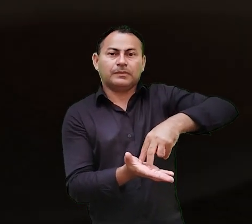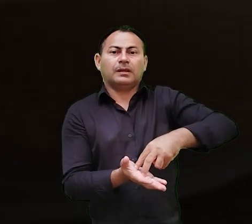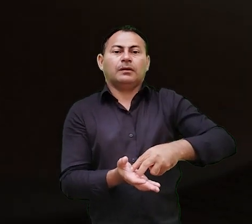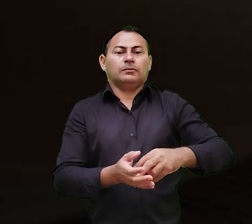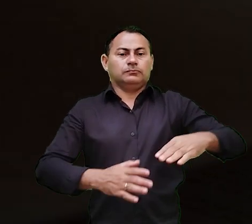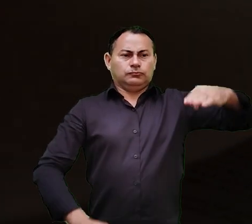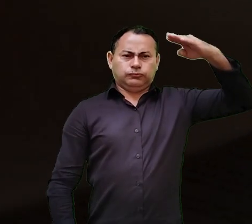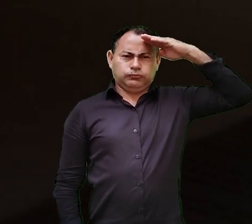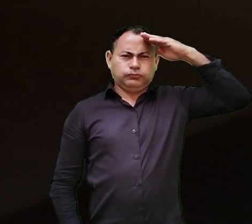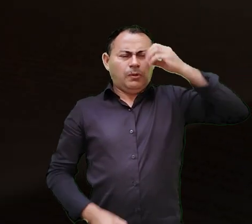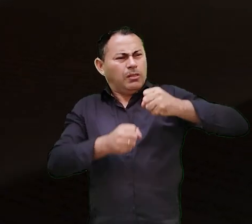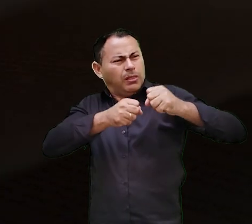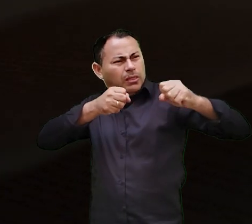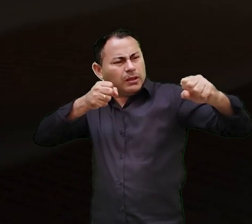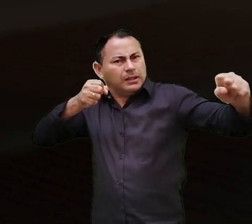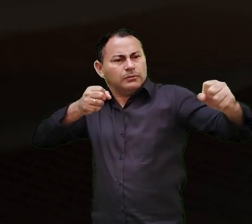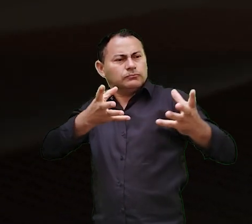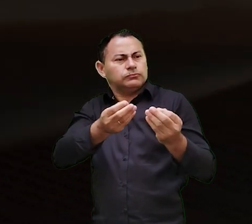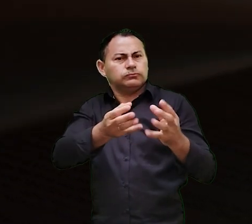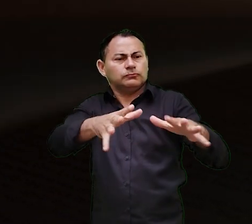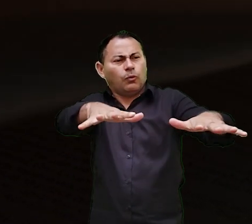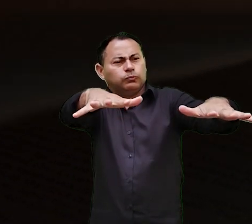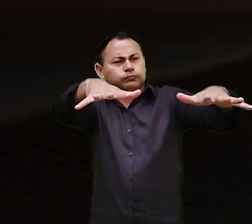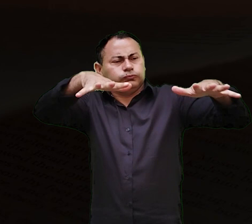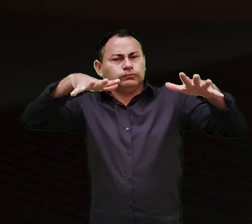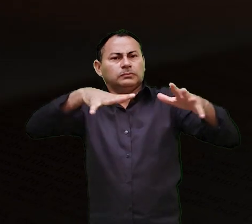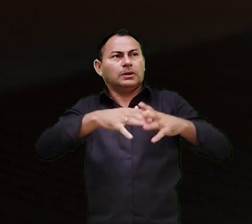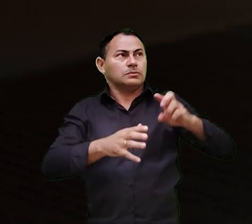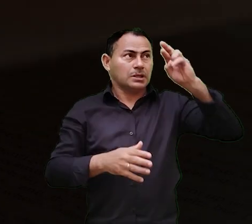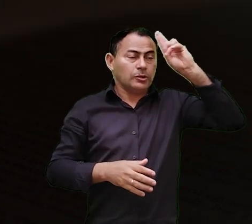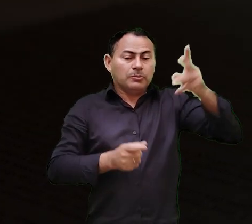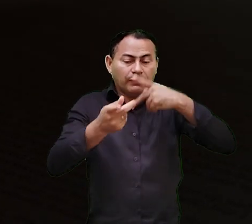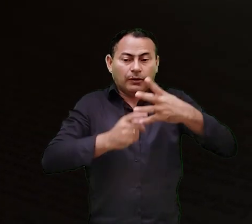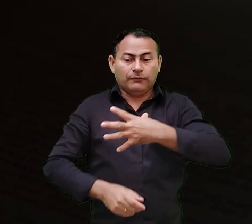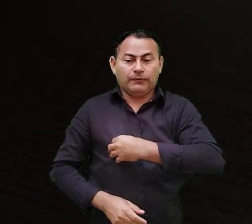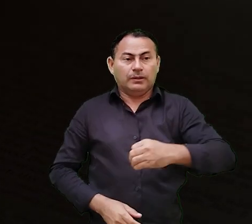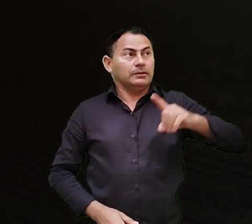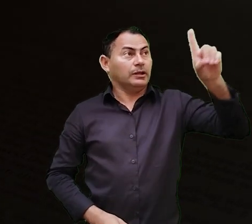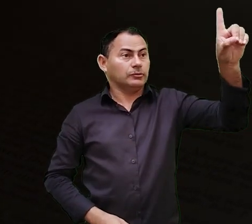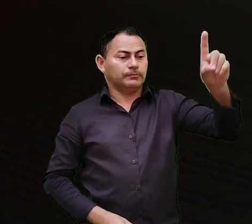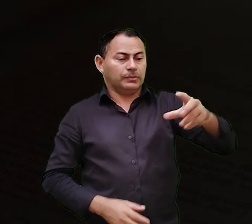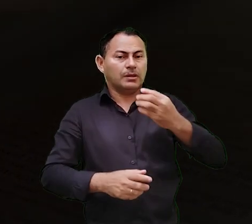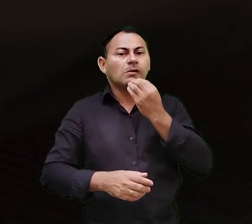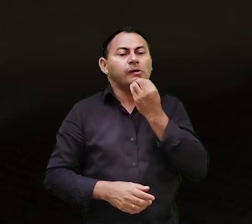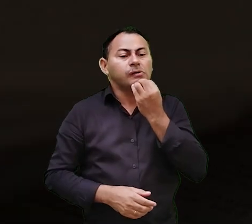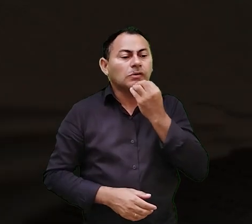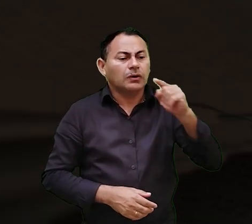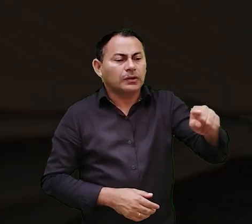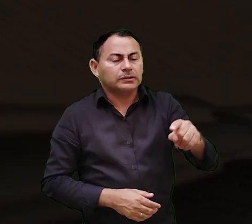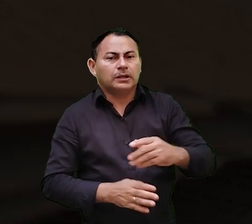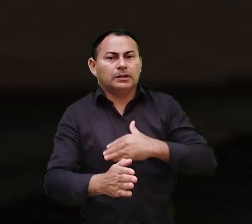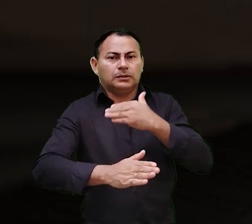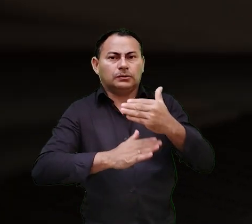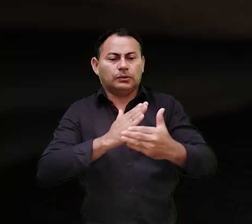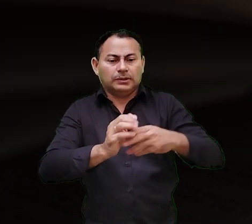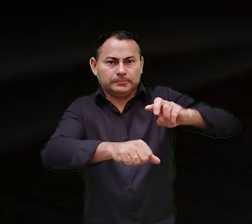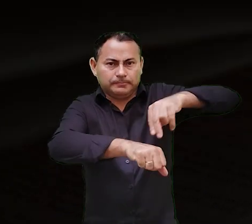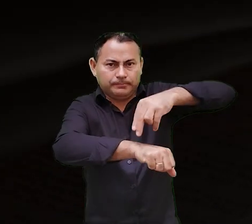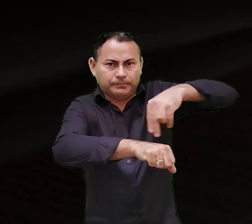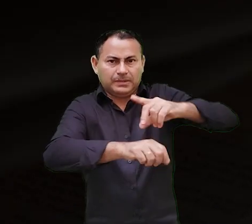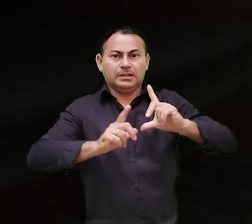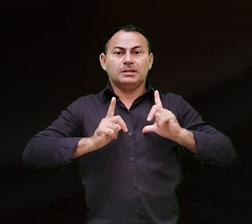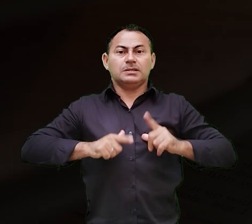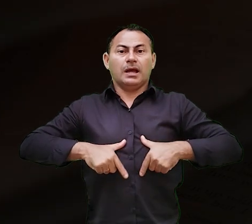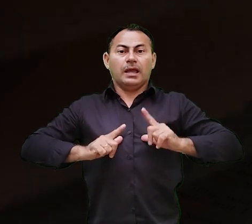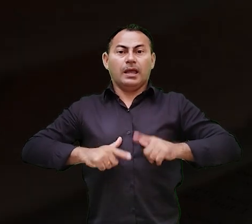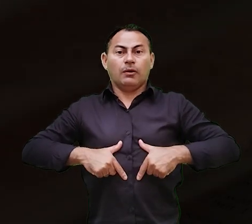pé. Era um exército enorme. Então ele me disse: Filho do homem, estes ossos são toda